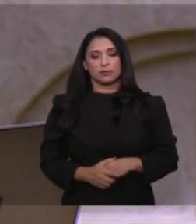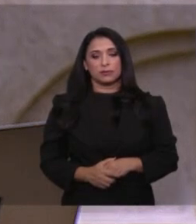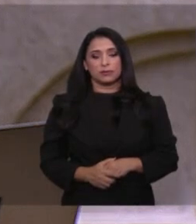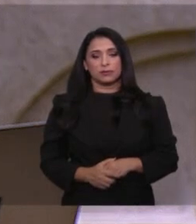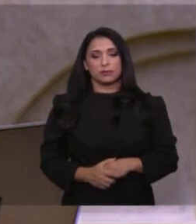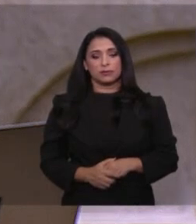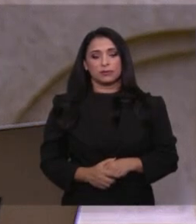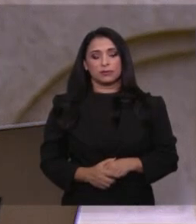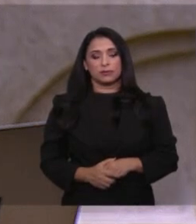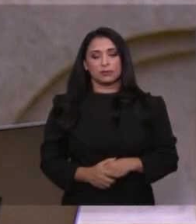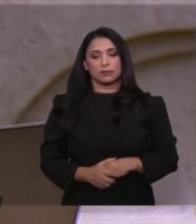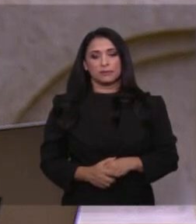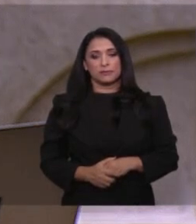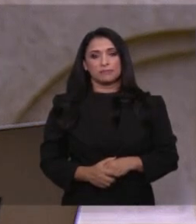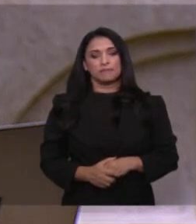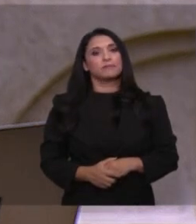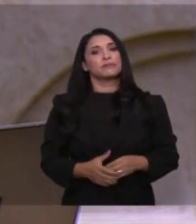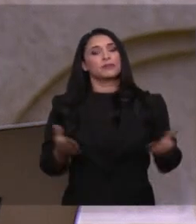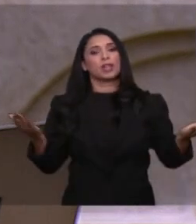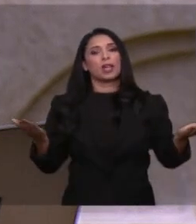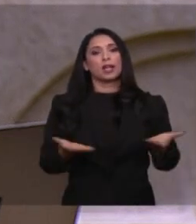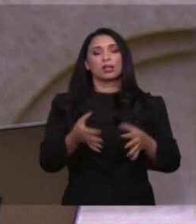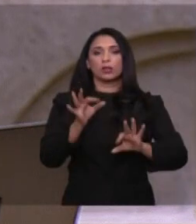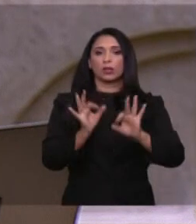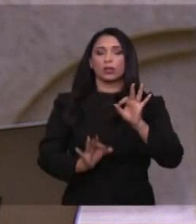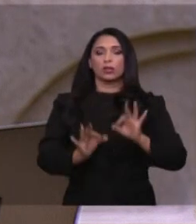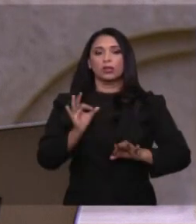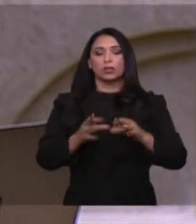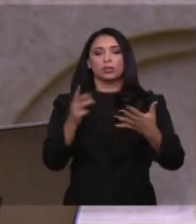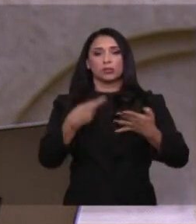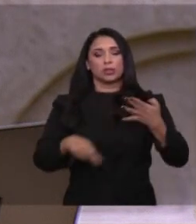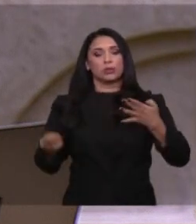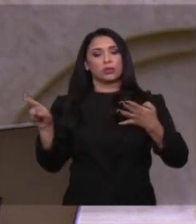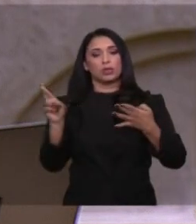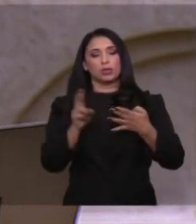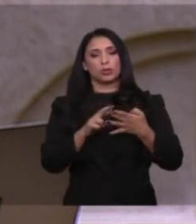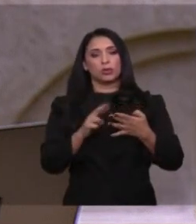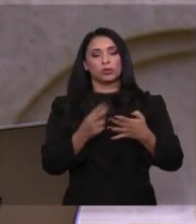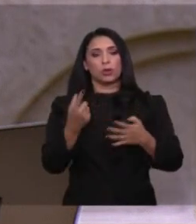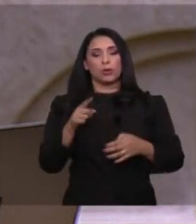Muito bem. Chamo para julgamento o recurso extraordinário